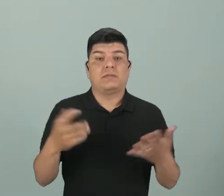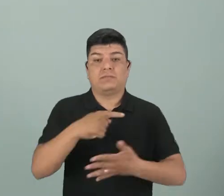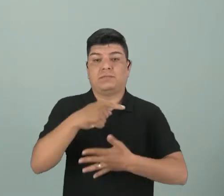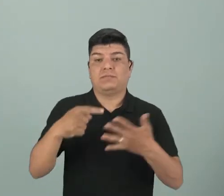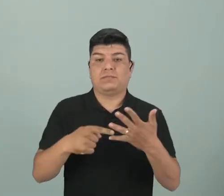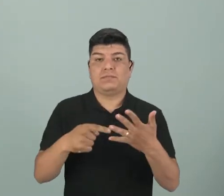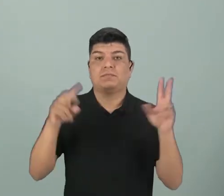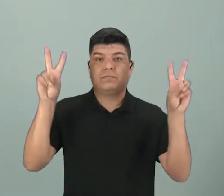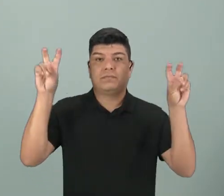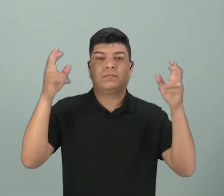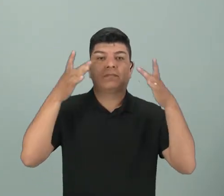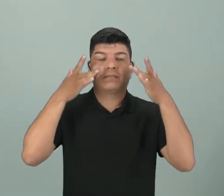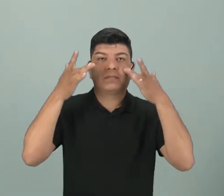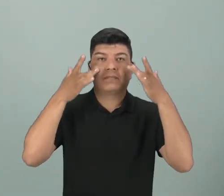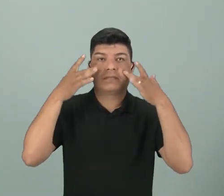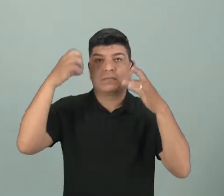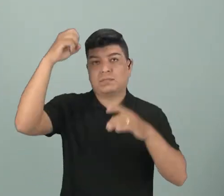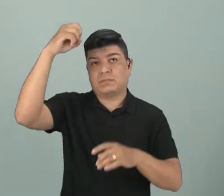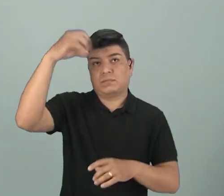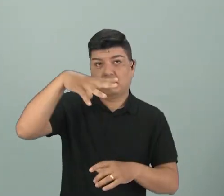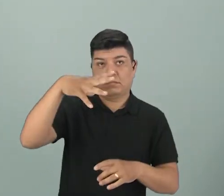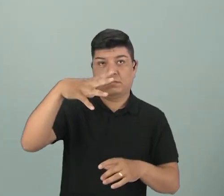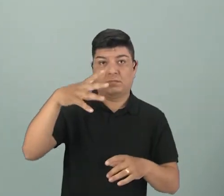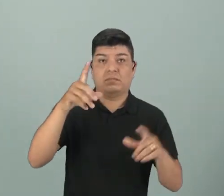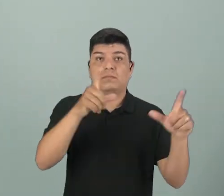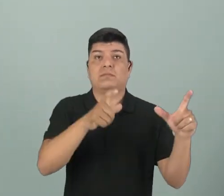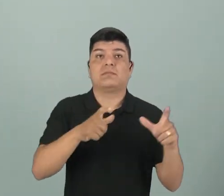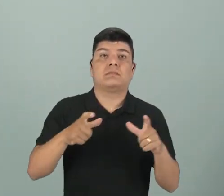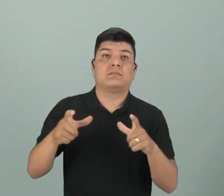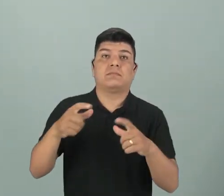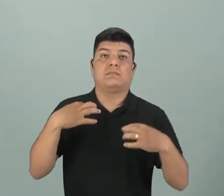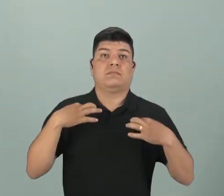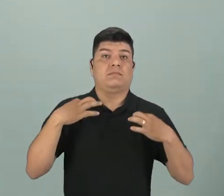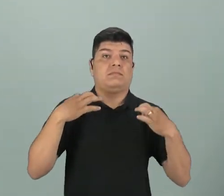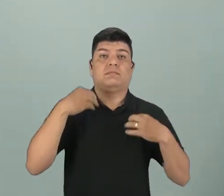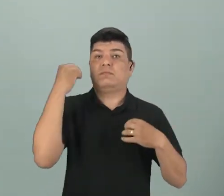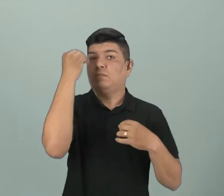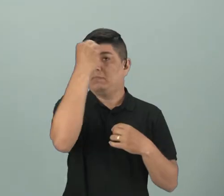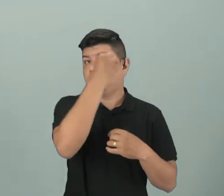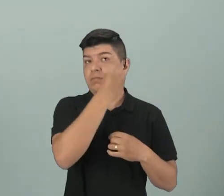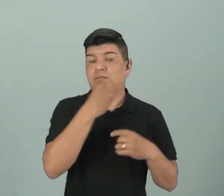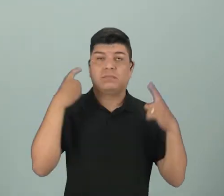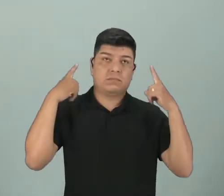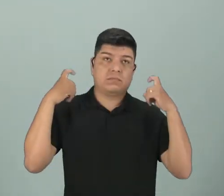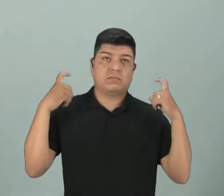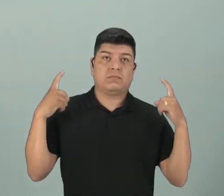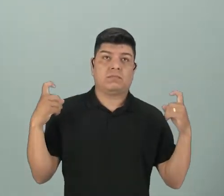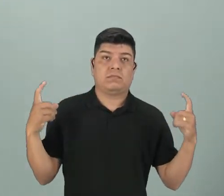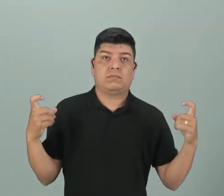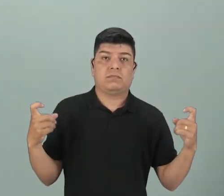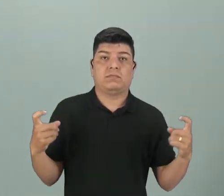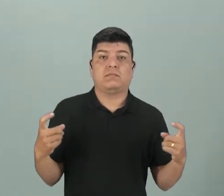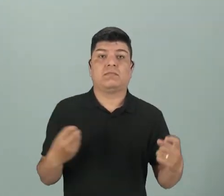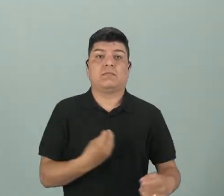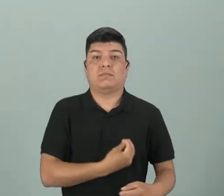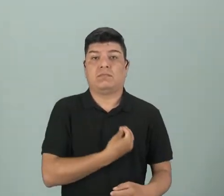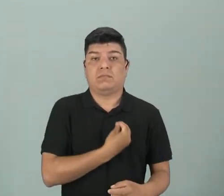cenário, figurino, maquiagem, sonorização e os espaços convencionais e não convencionais. Então, vamos